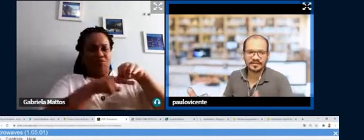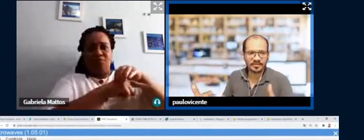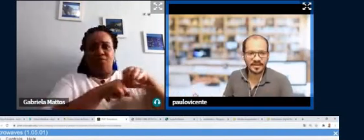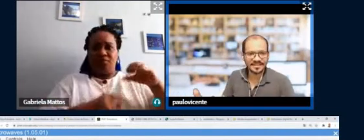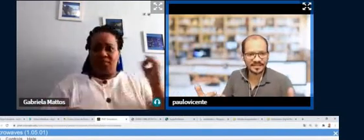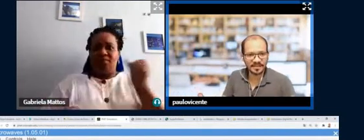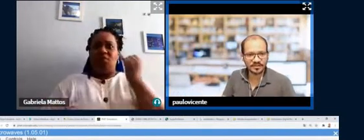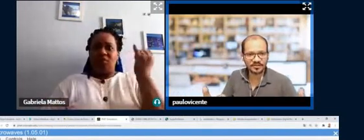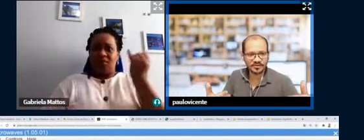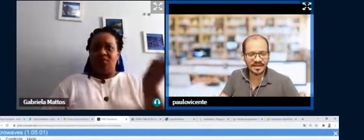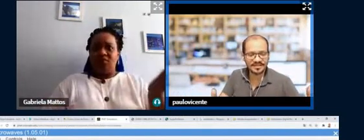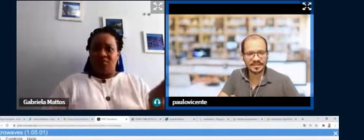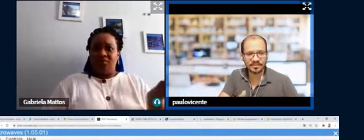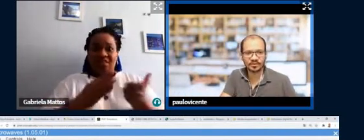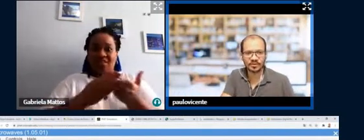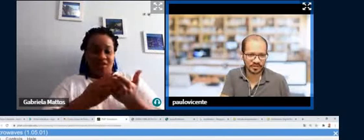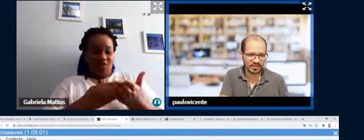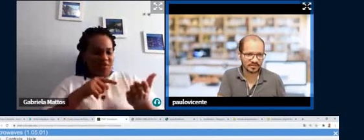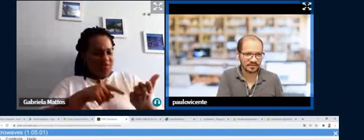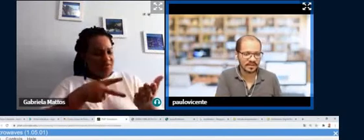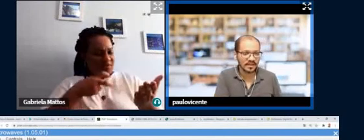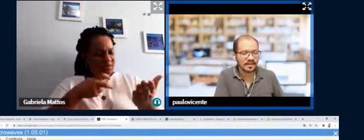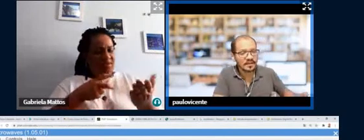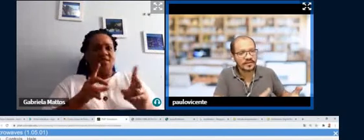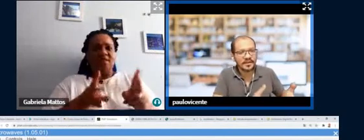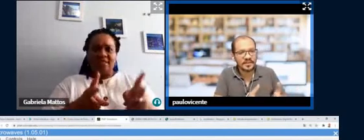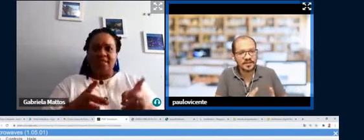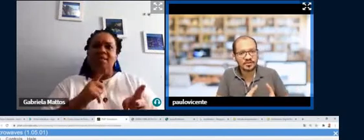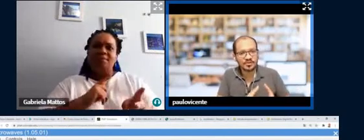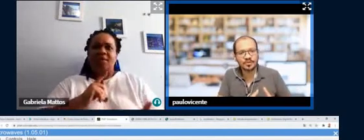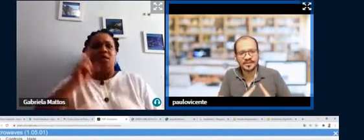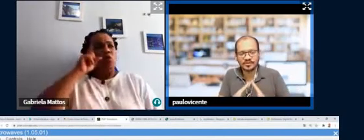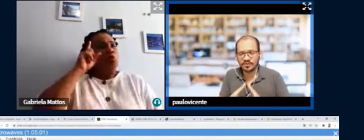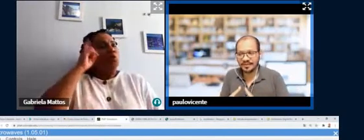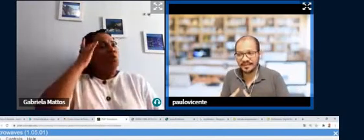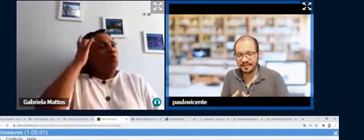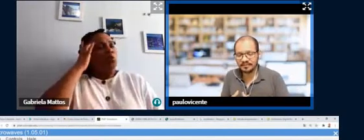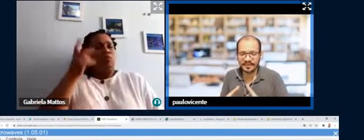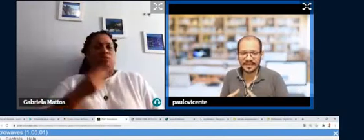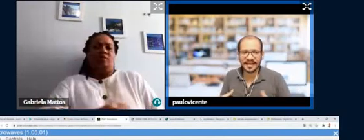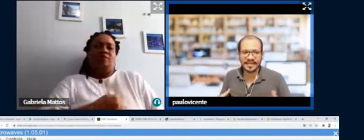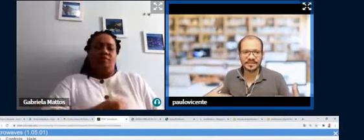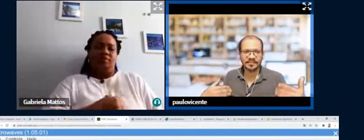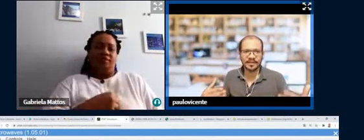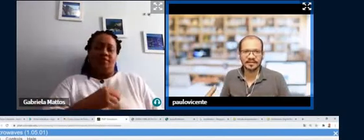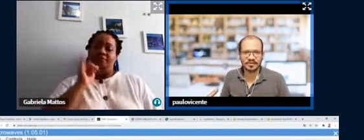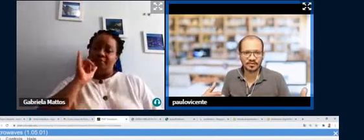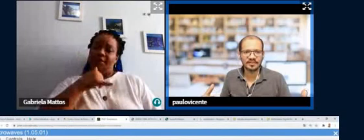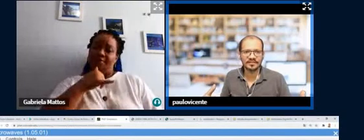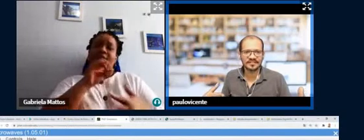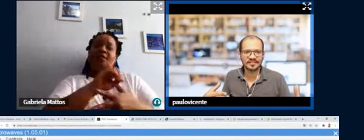o Enem vai cobrar essas aplicações quase sempre no cotidiano. Infelizmente, as últimas edições do Enem têm caído